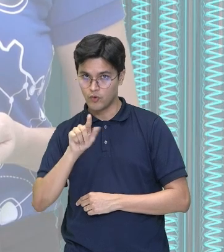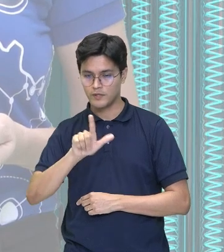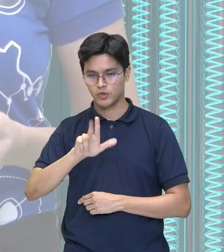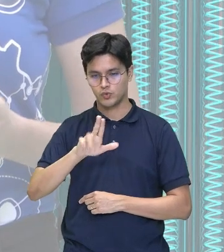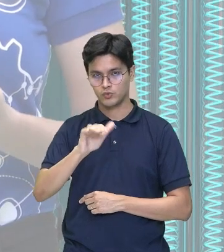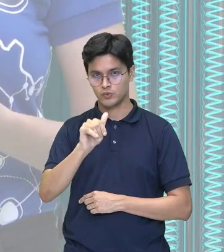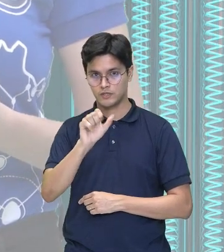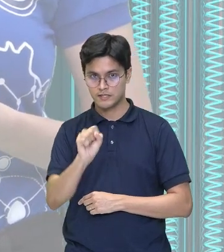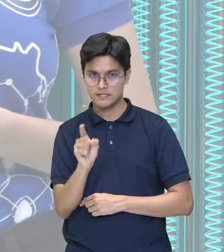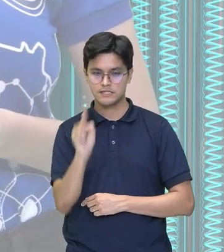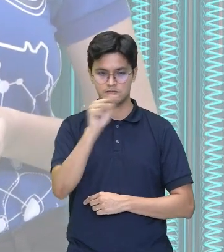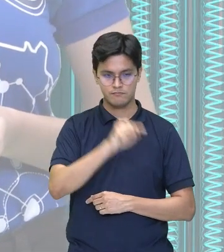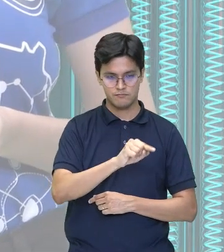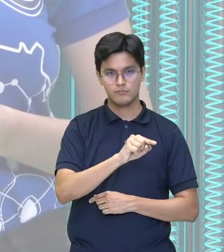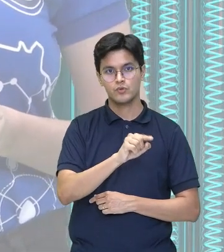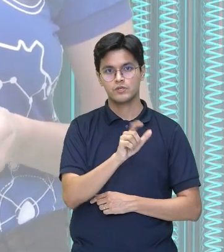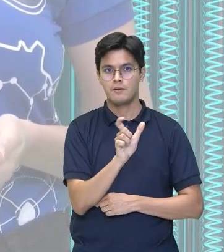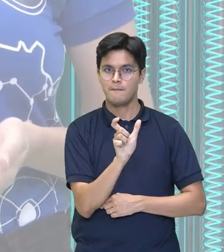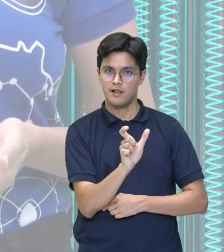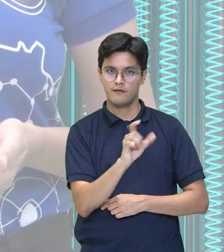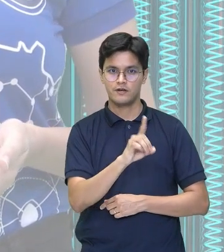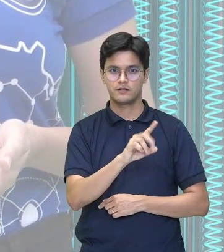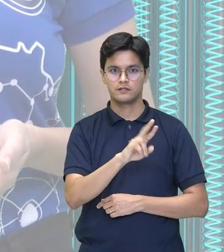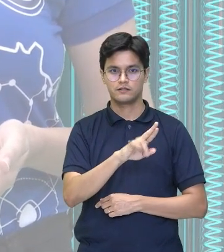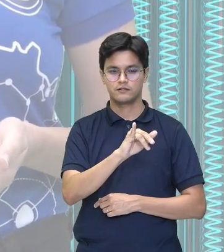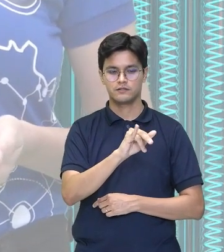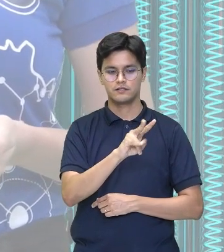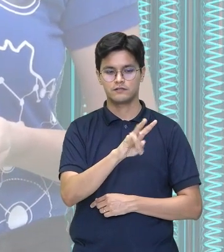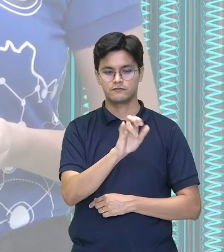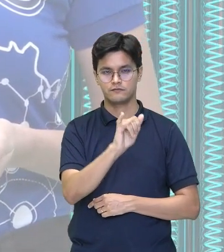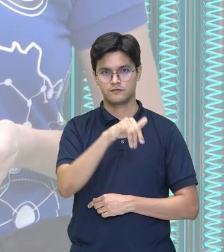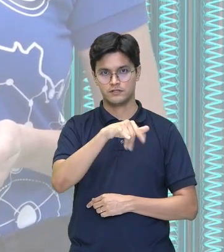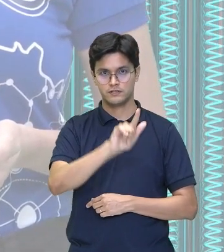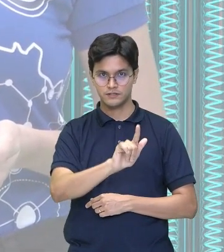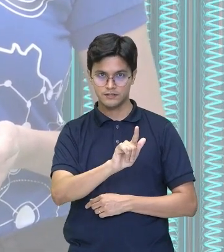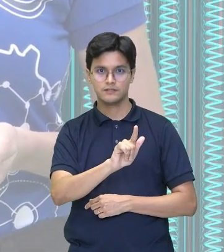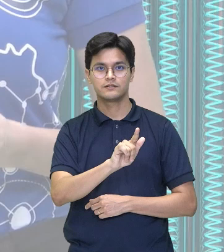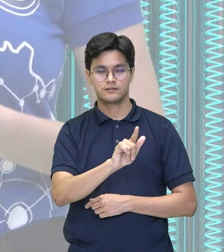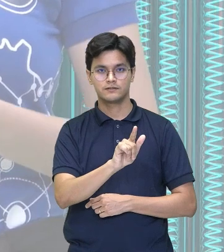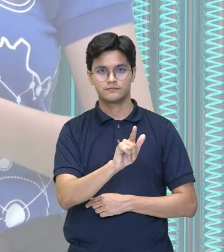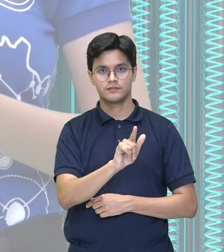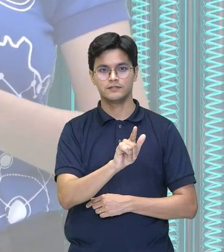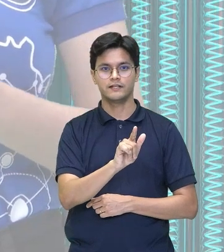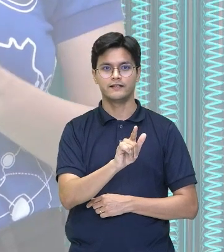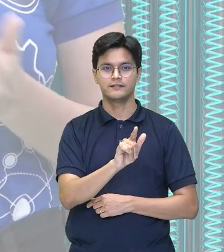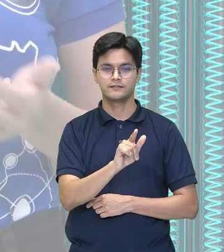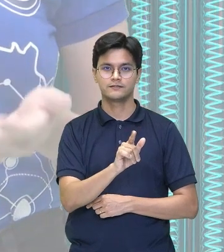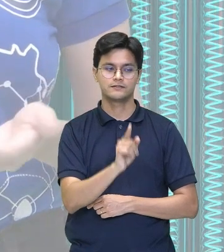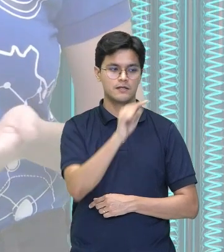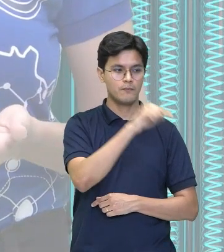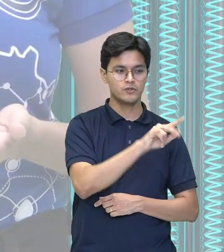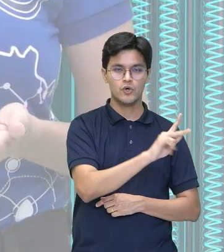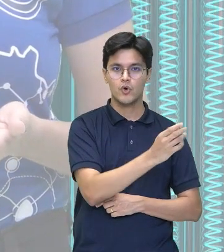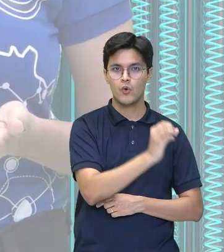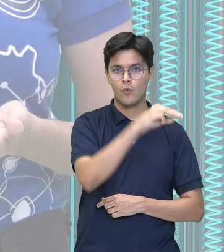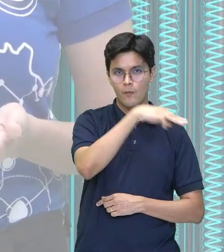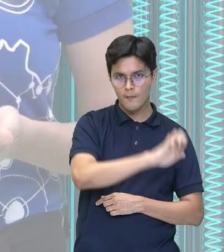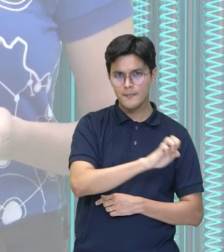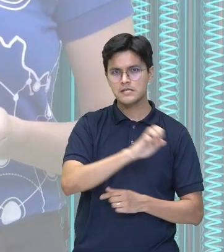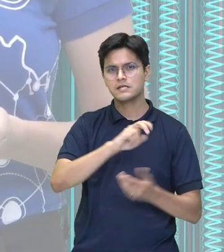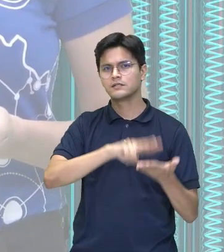ing, e aqui eu complemento home. Lucas estava dirigindo para casa? Was driving